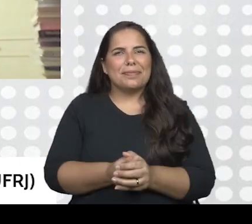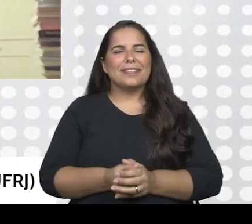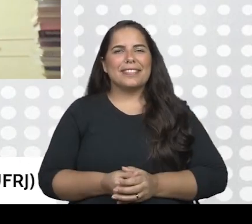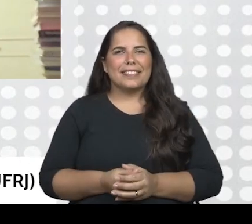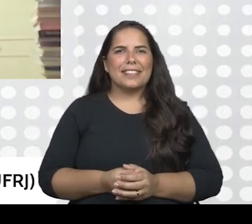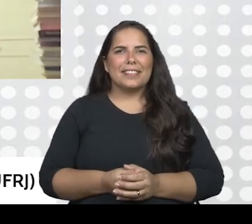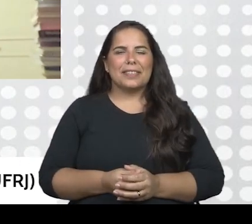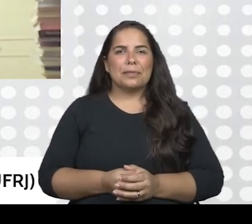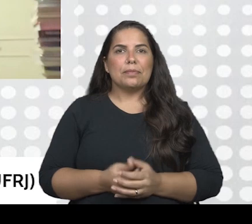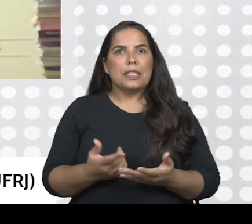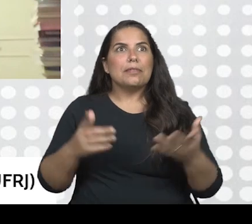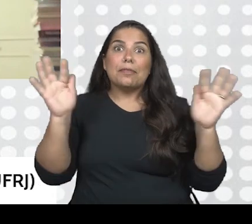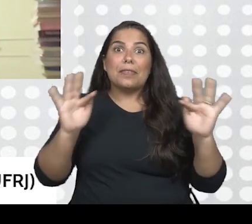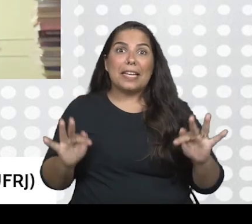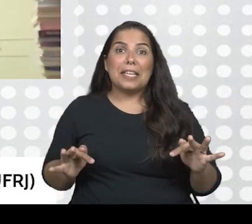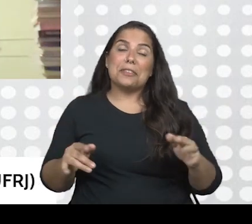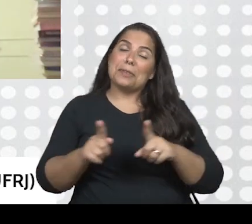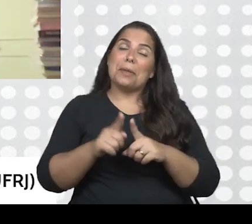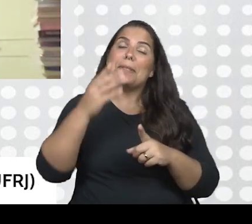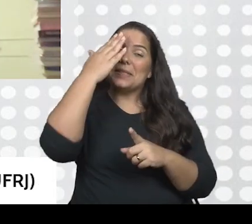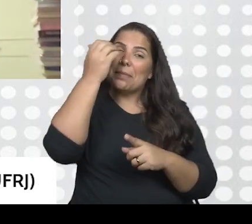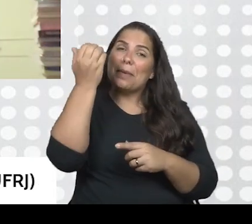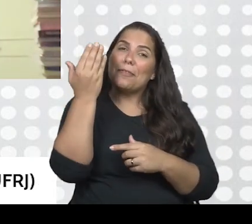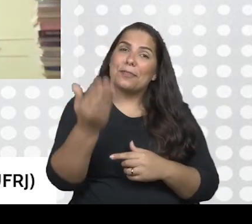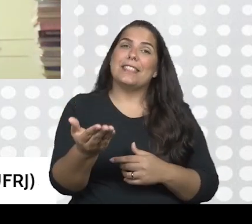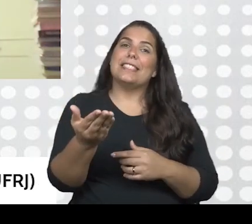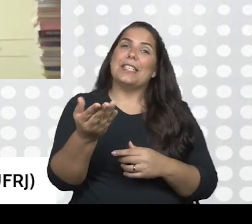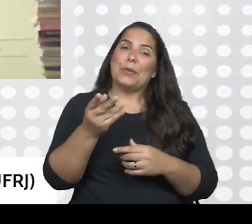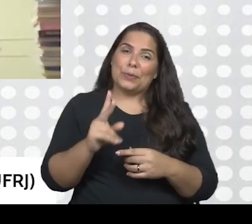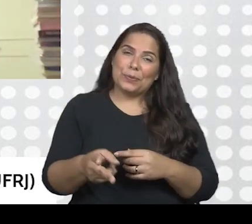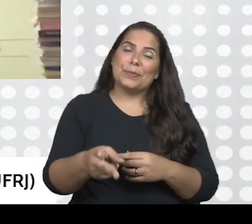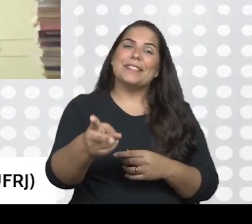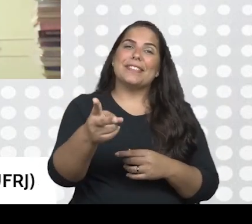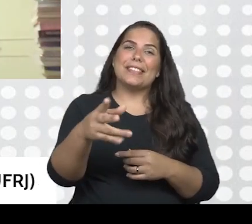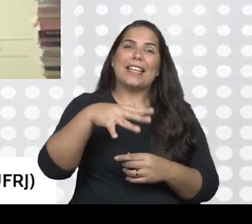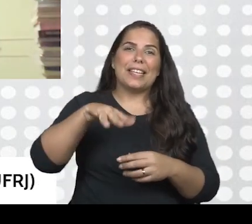mais feliz eu fico ainda em saber que você seguiu